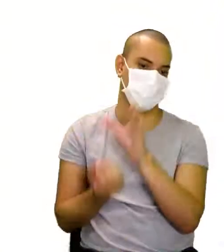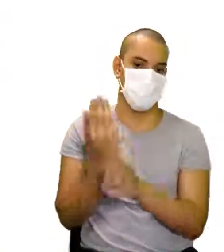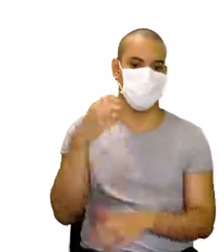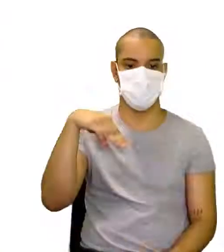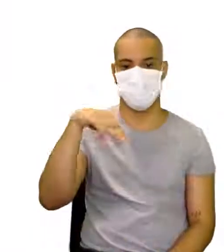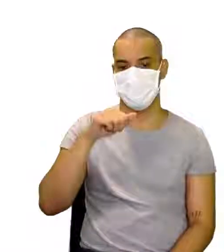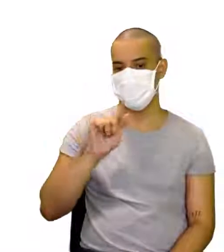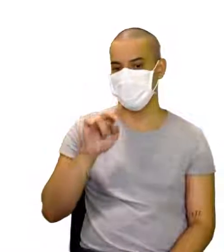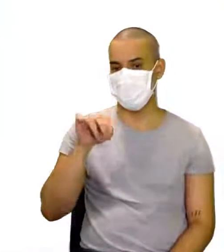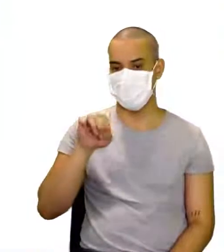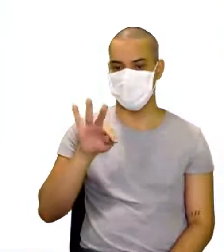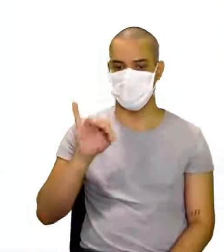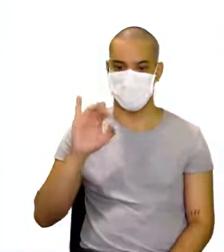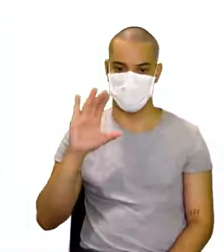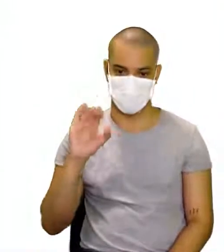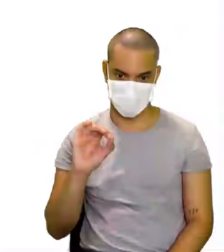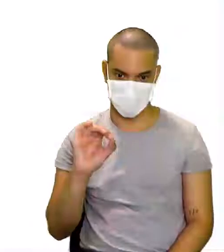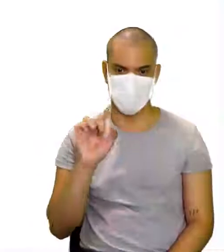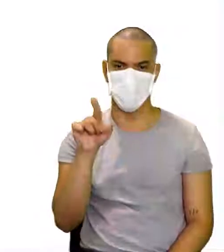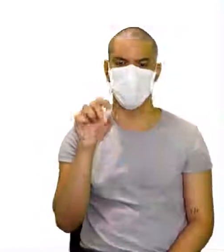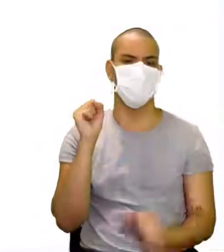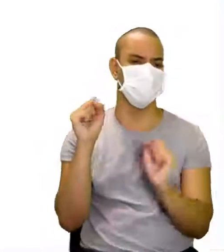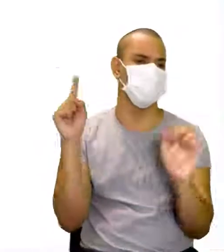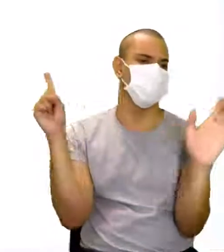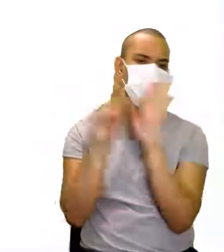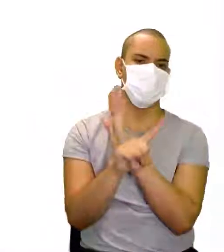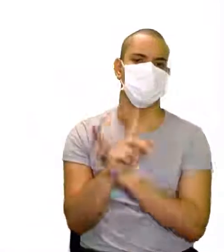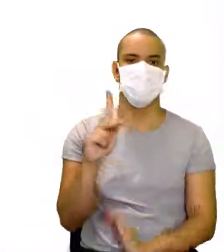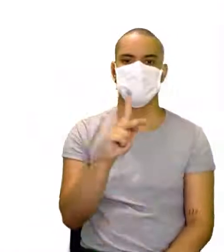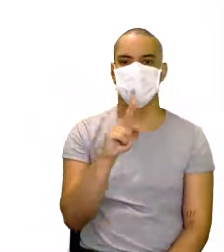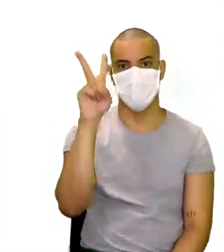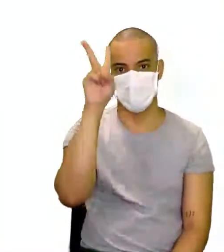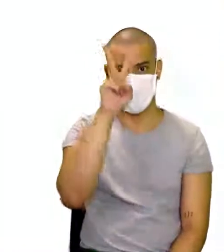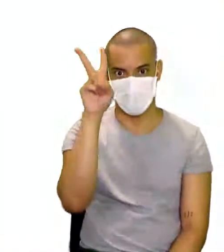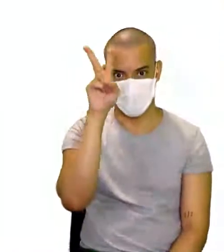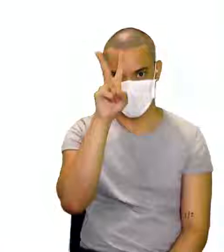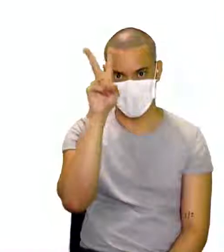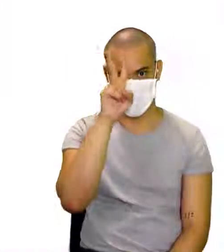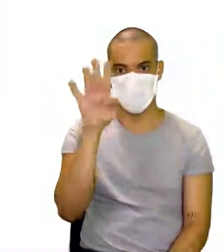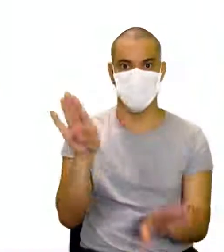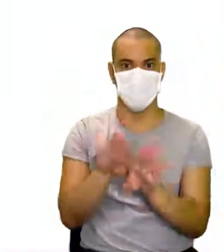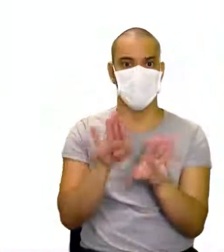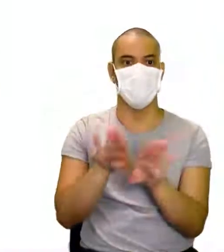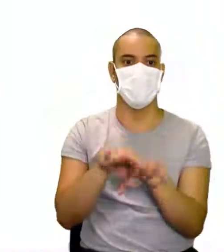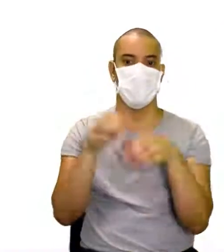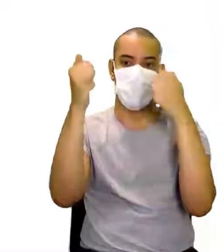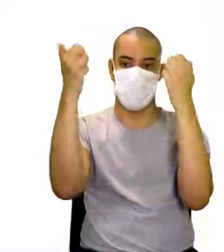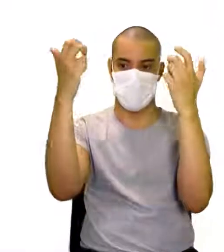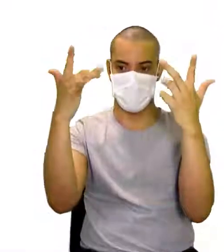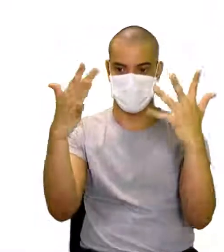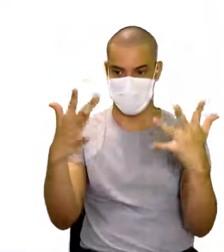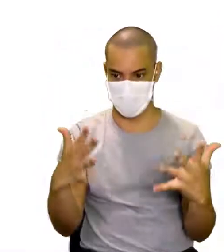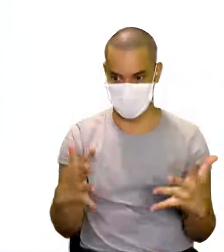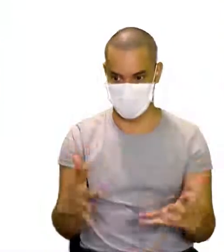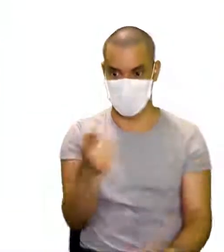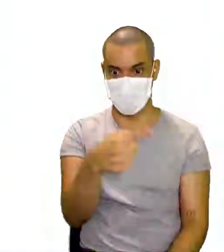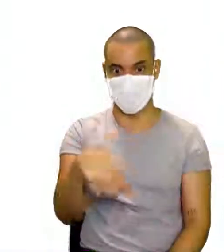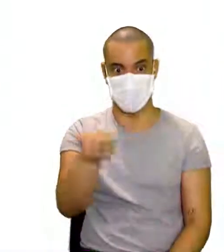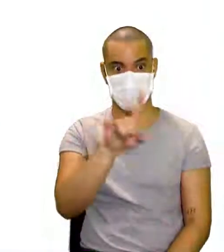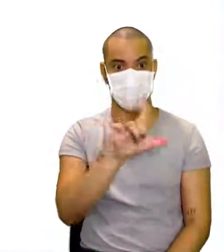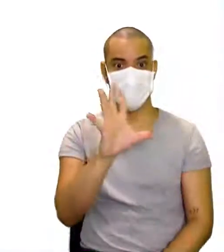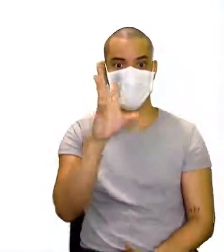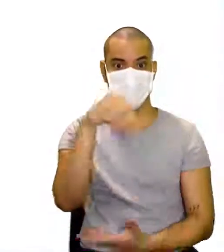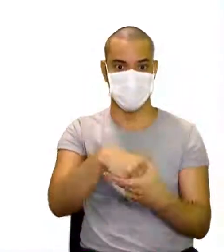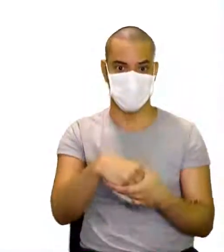aí magnetismo. Vocês podem até perguntar dos professores de história, tá, pessoal, para eles esclarecerem também isso aqui de forma legal